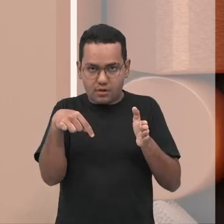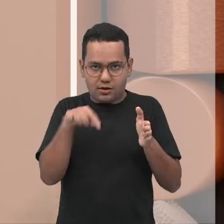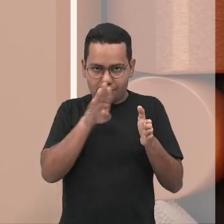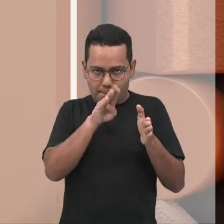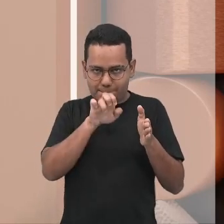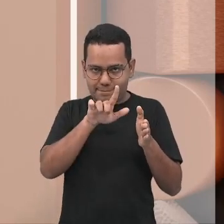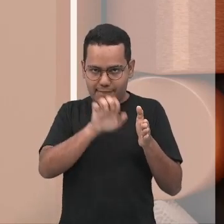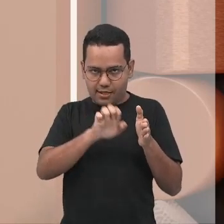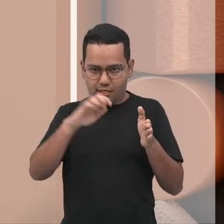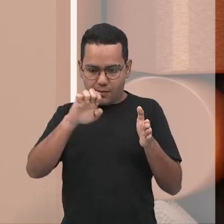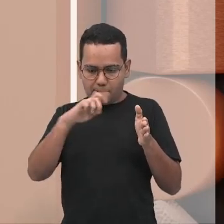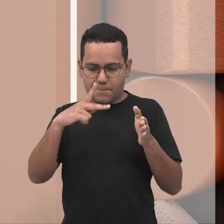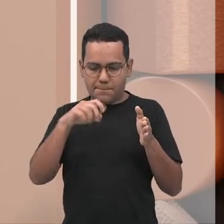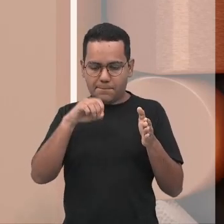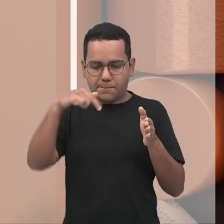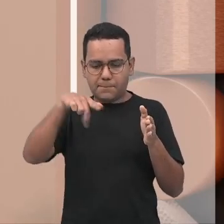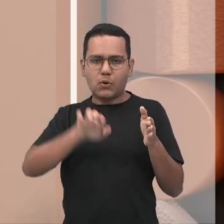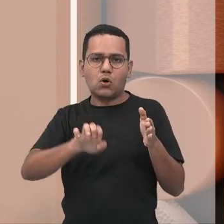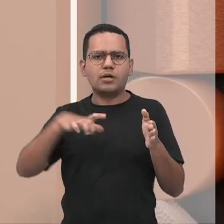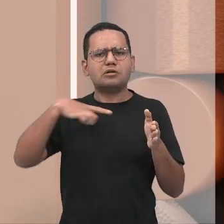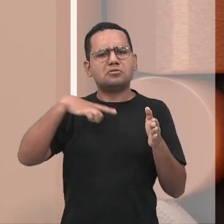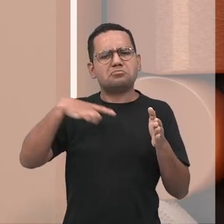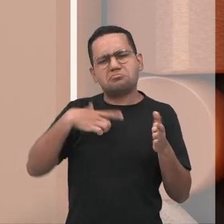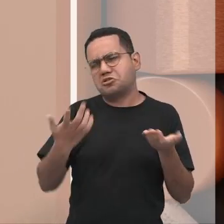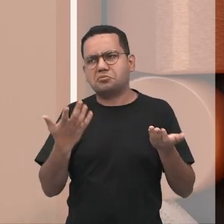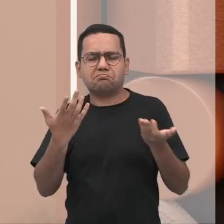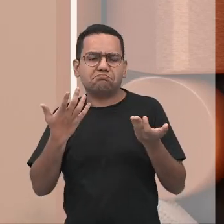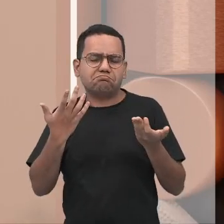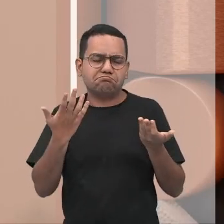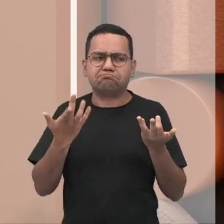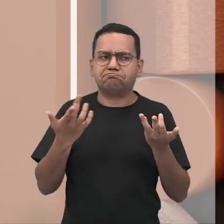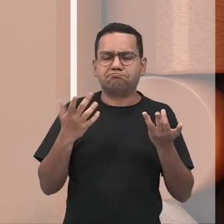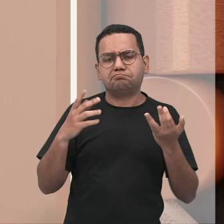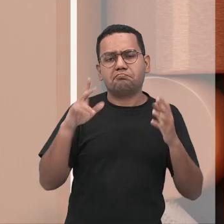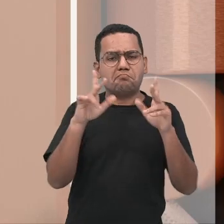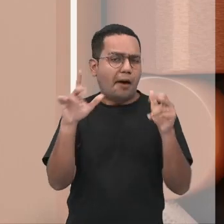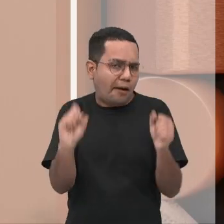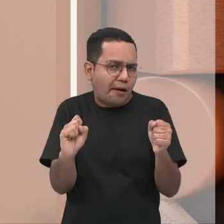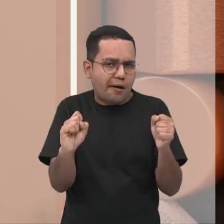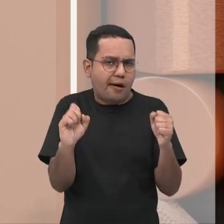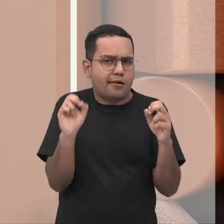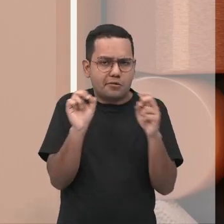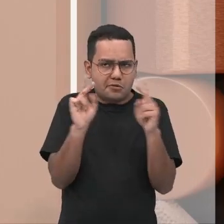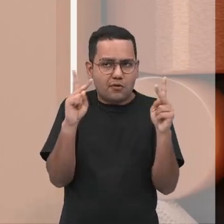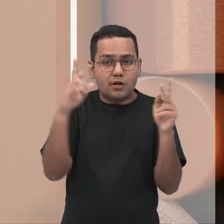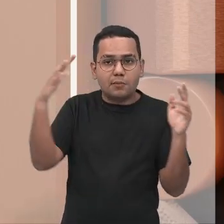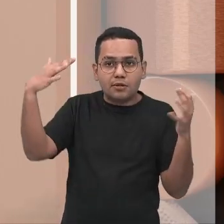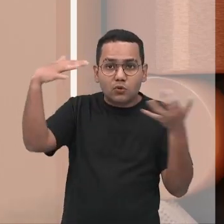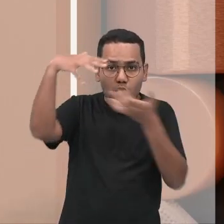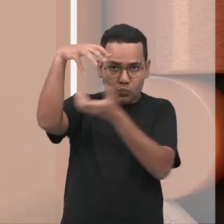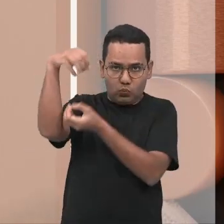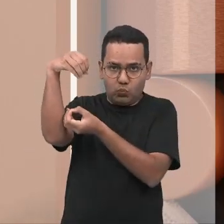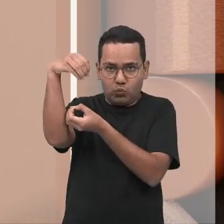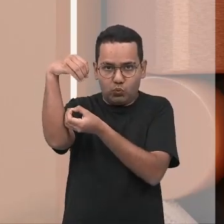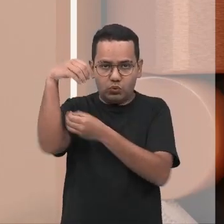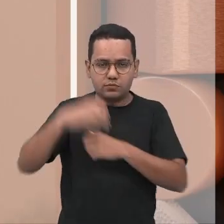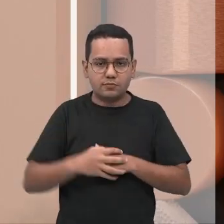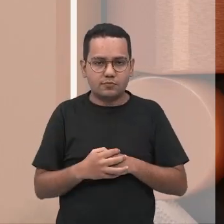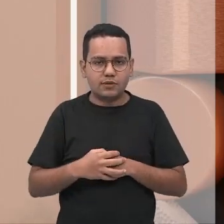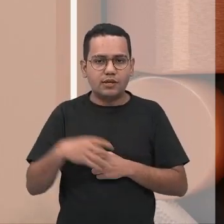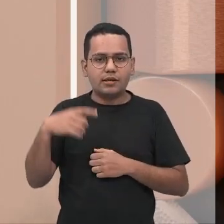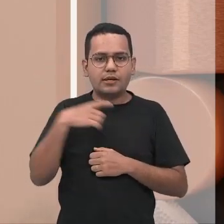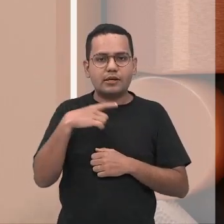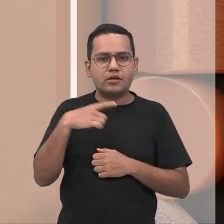gente estava num momento de paz em relação às questões mundiais, existia também um clima